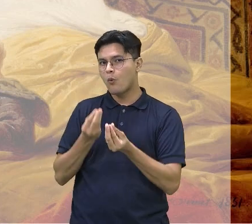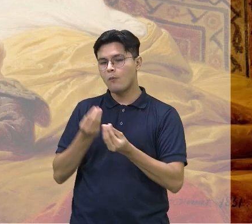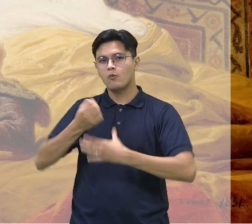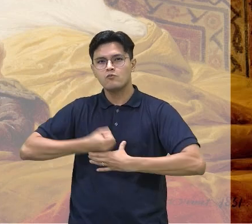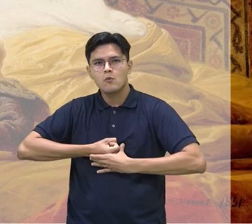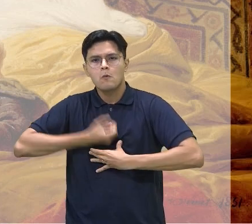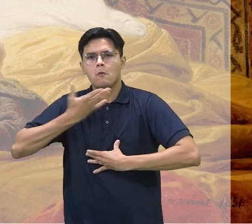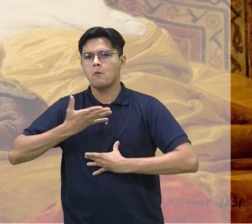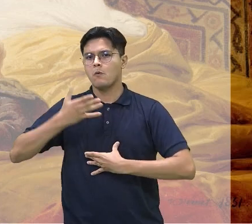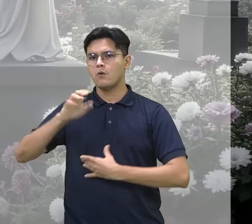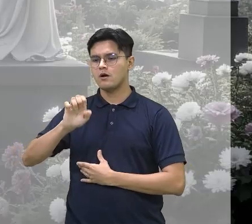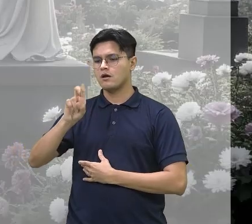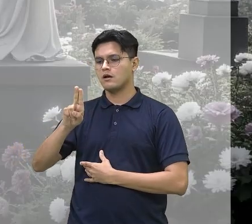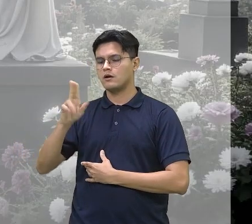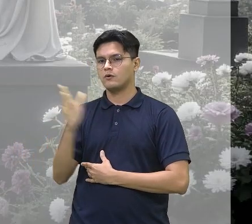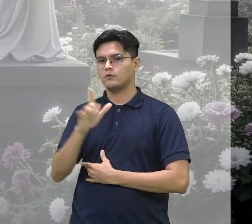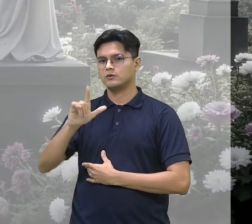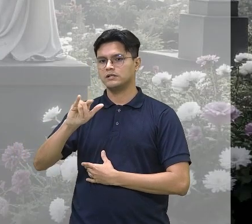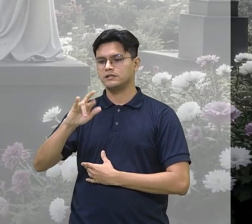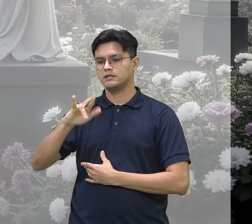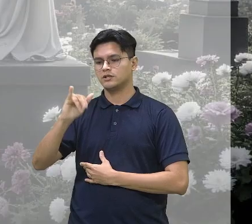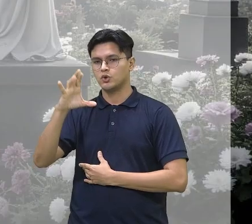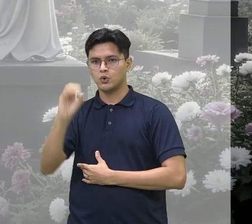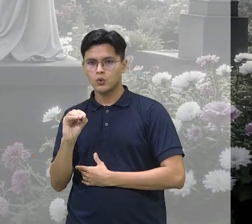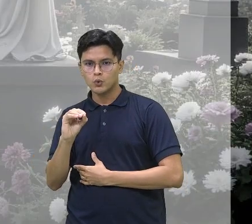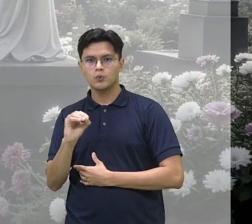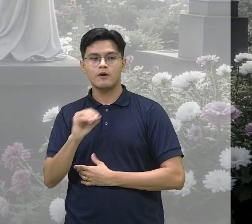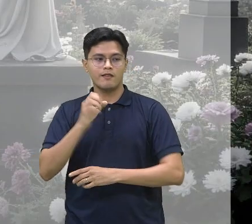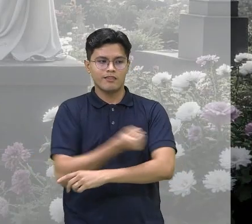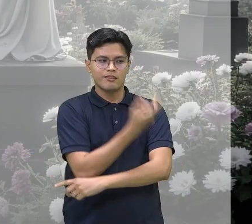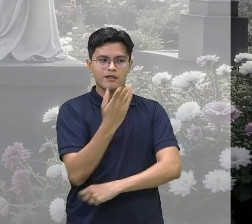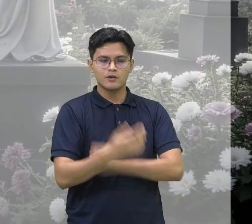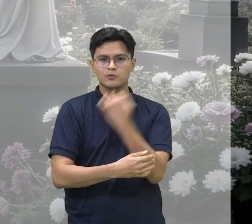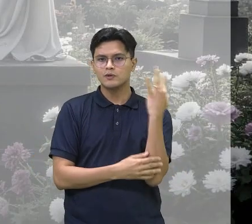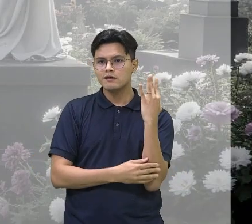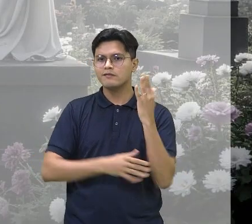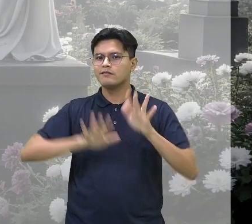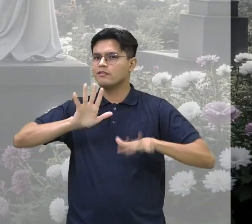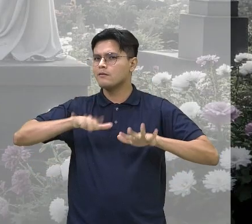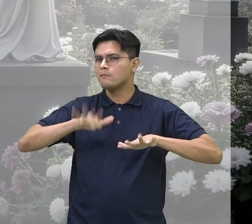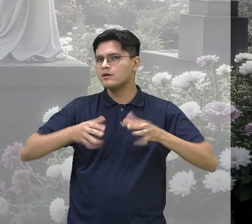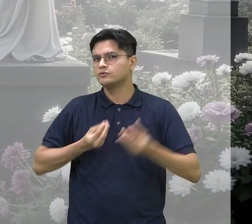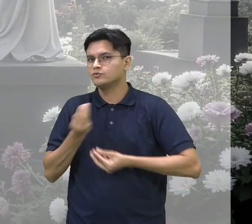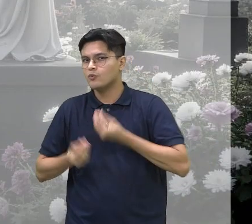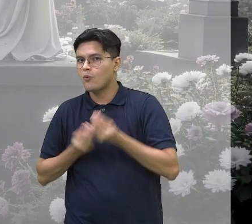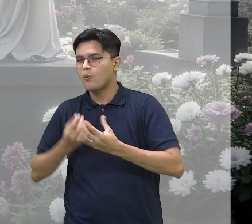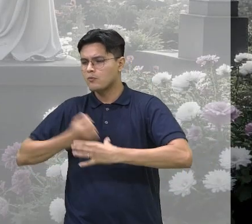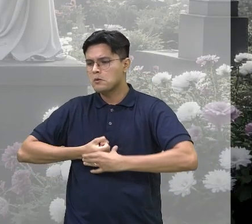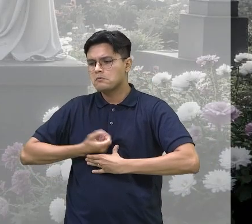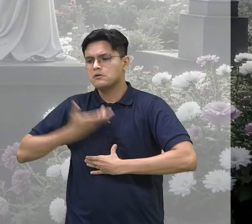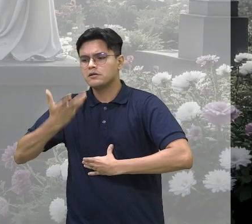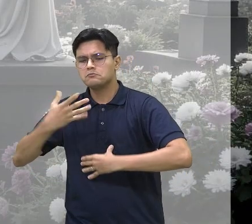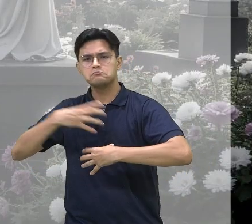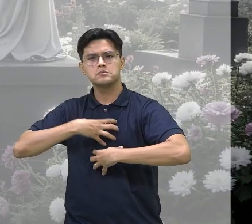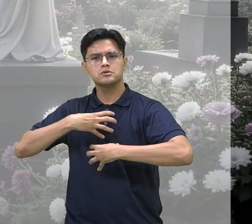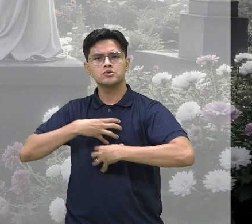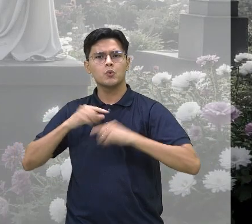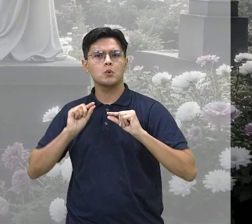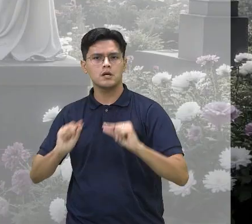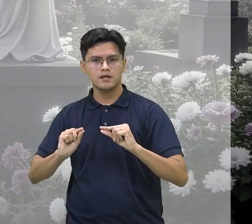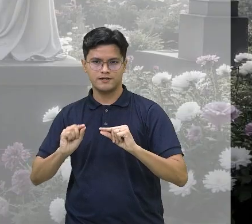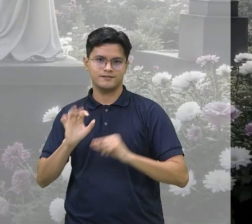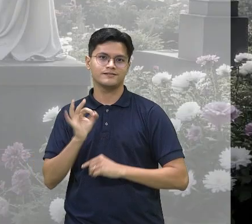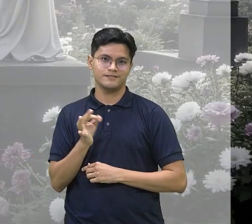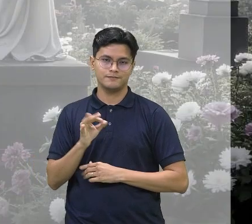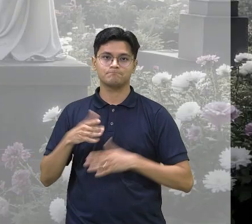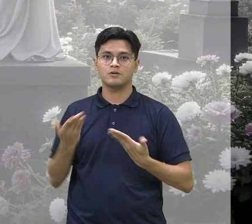essa natureza ela vai estar mais viva. Se o lírico não está tanto, essa natureza vai estar como o quê? Não está tão viva. E é o caso aqui do que a